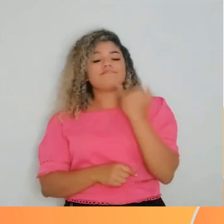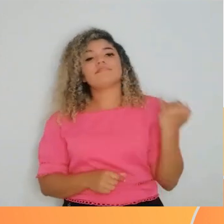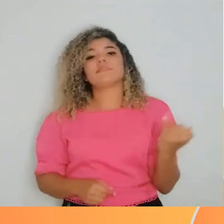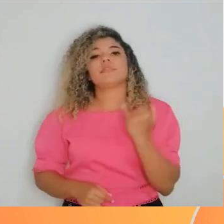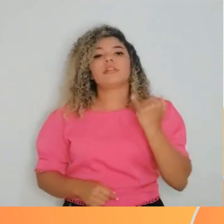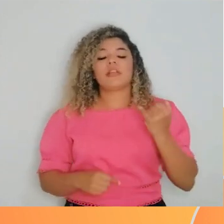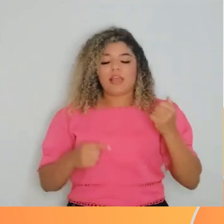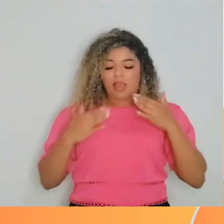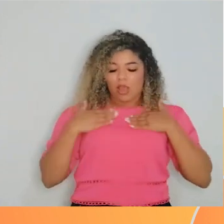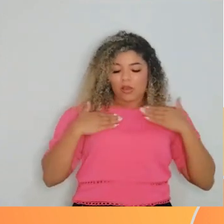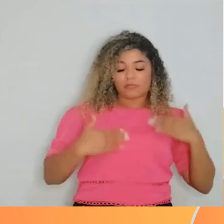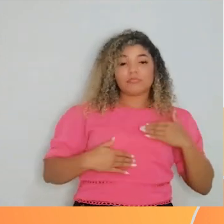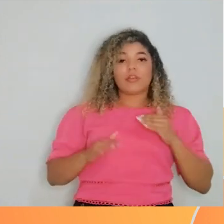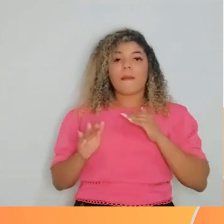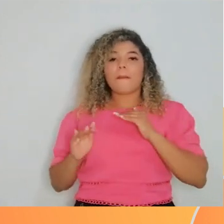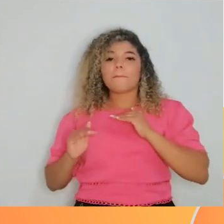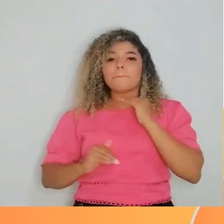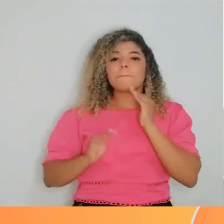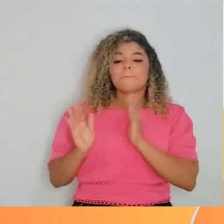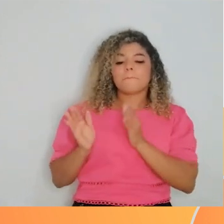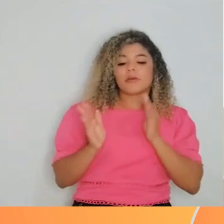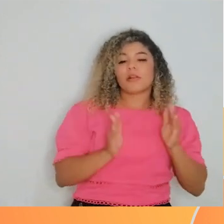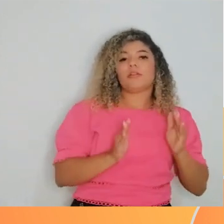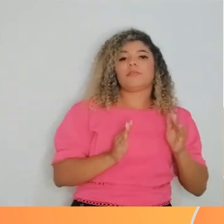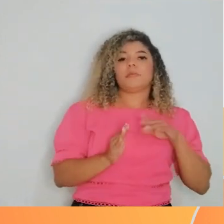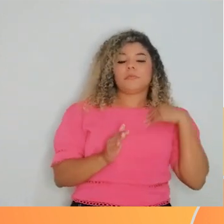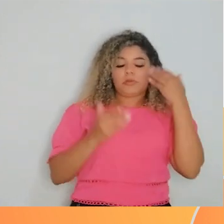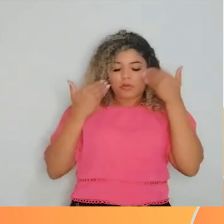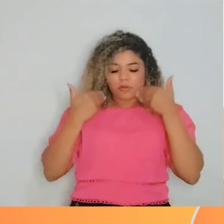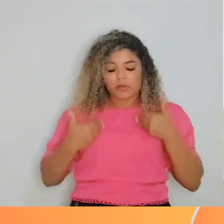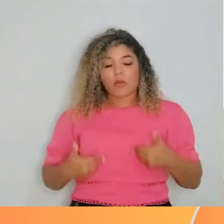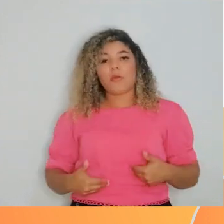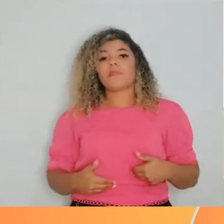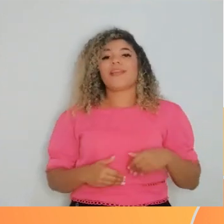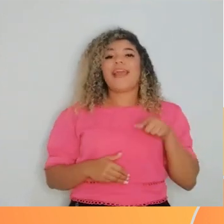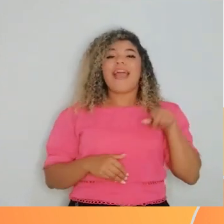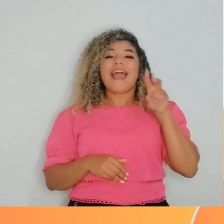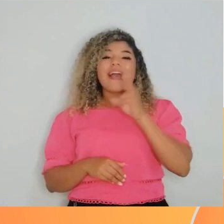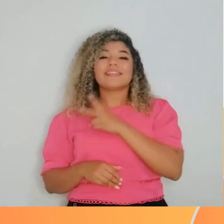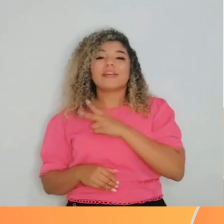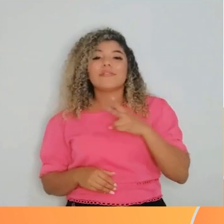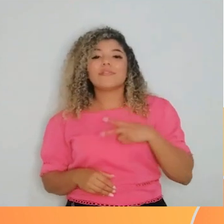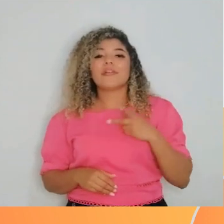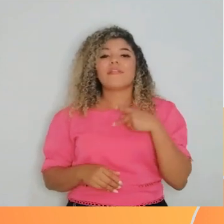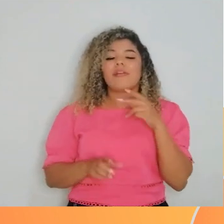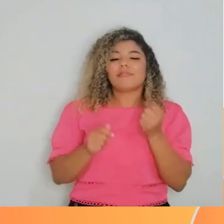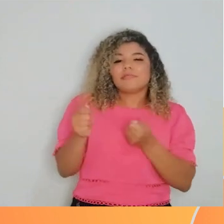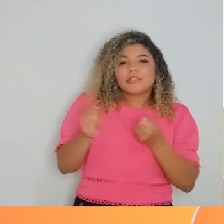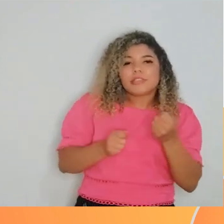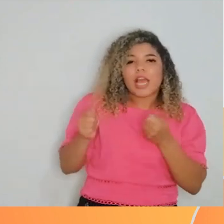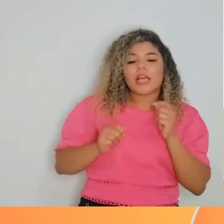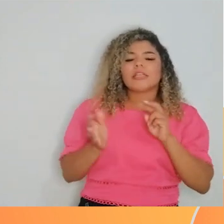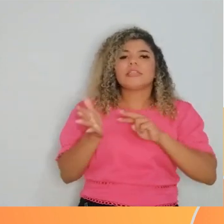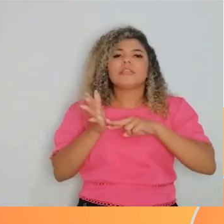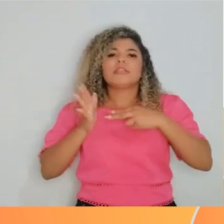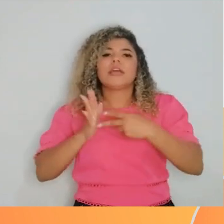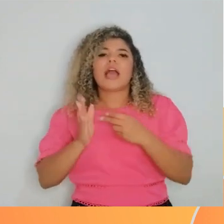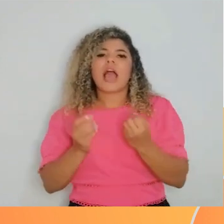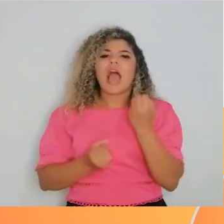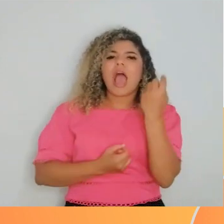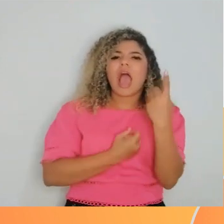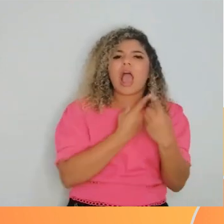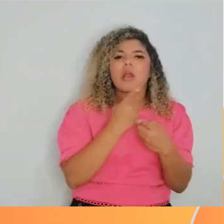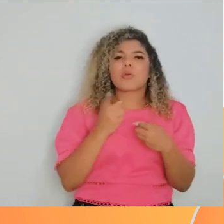o funcionamento de importantes processos bioquímicos do organismo. As vitaminas, elas são chamados reguladores, ou seja,